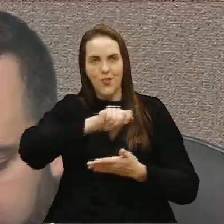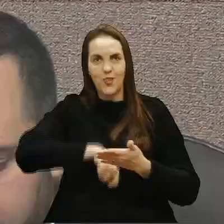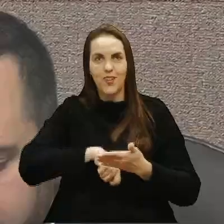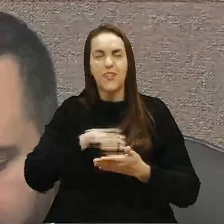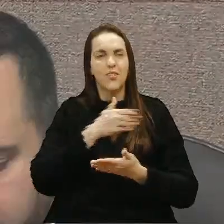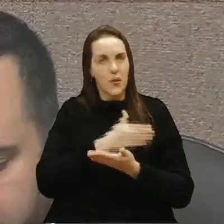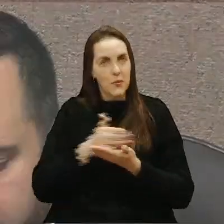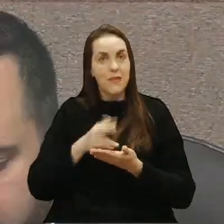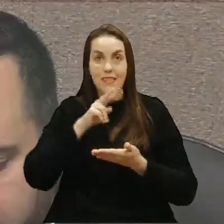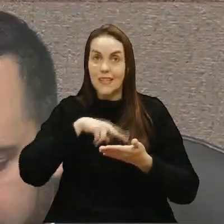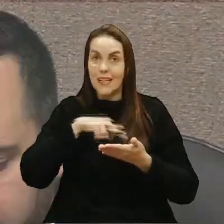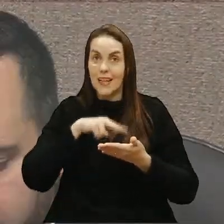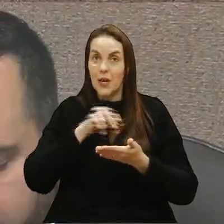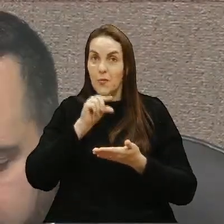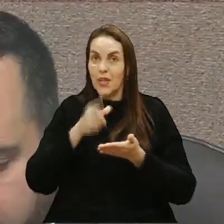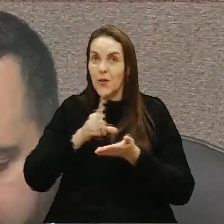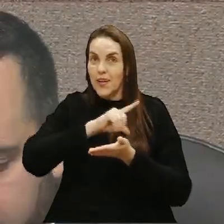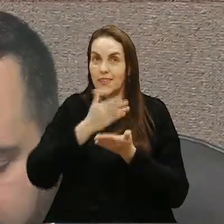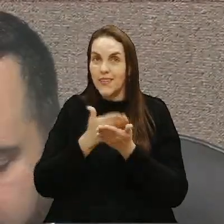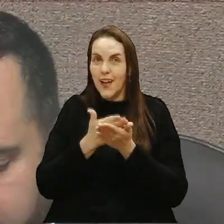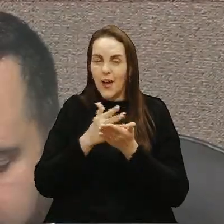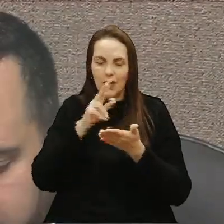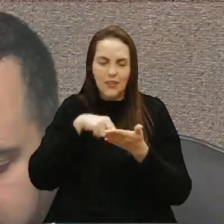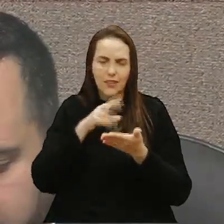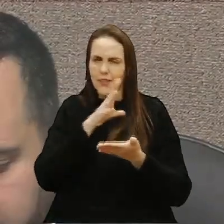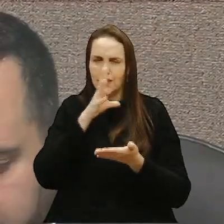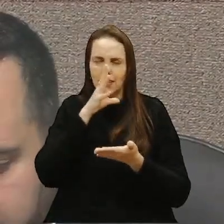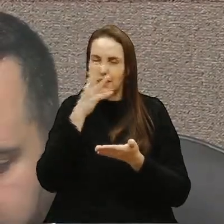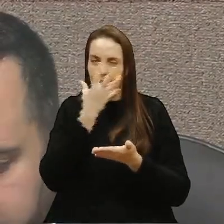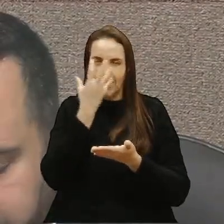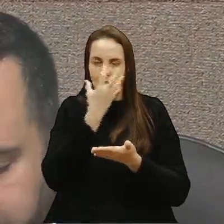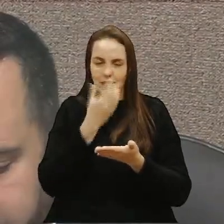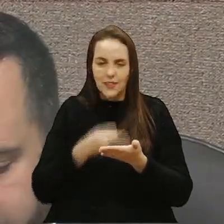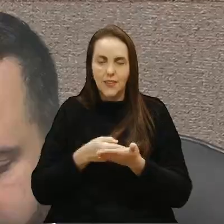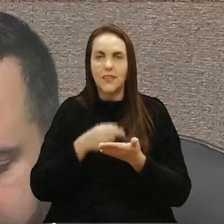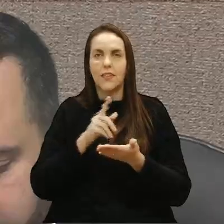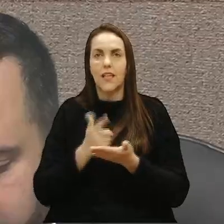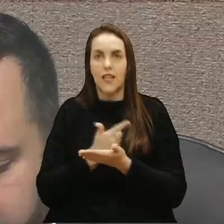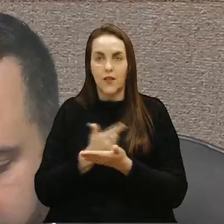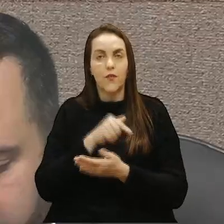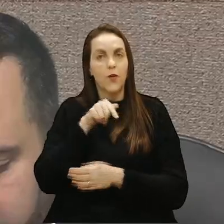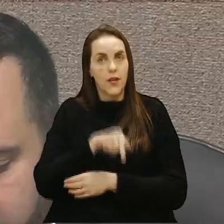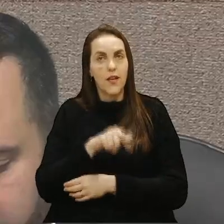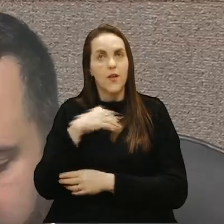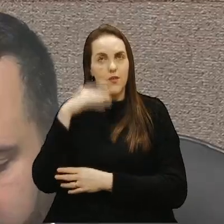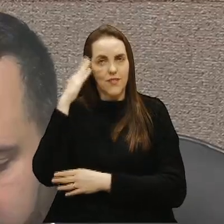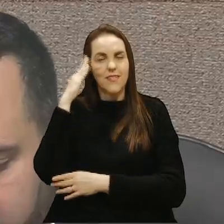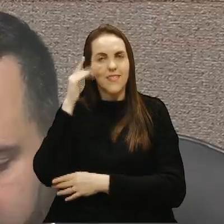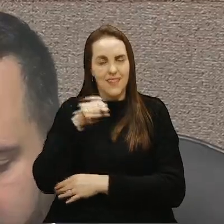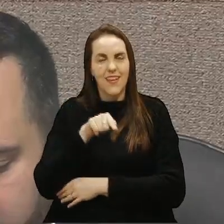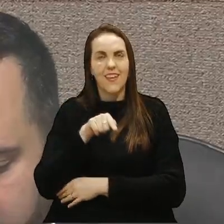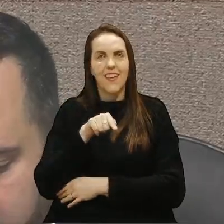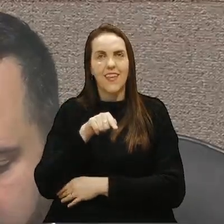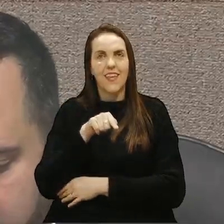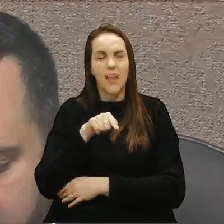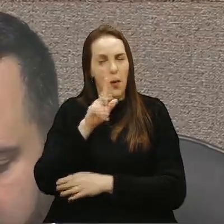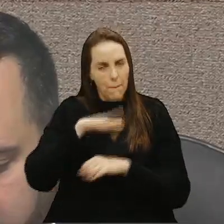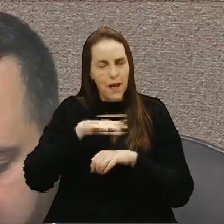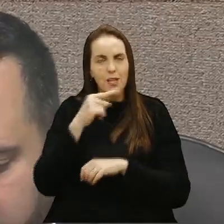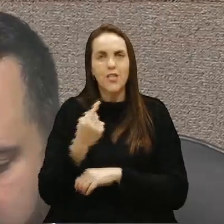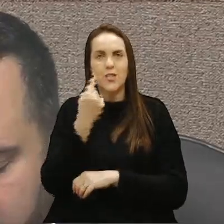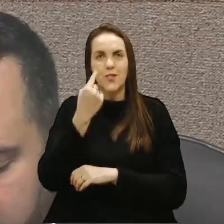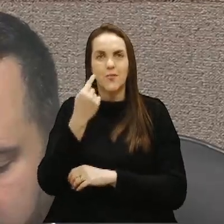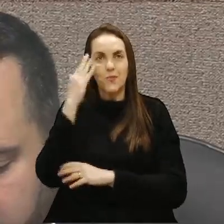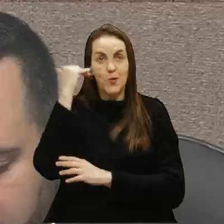tempo ontem, antes da aula, rapidinho, já fiquei encantada com a obra e eu sei que essa... será mais uma vez